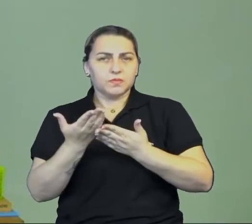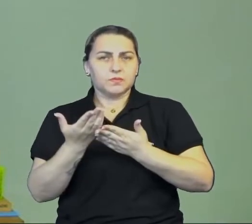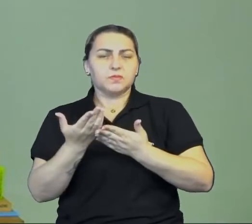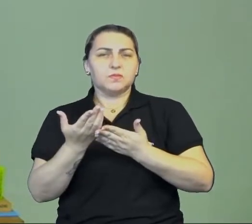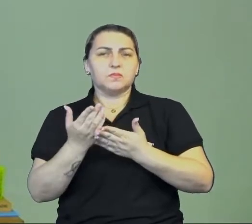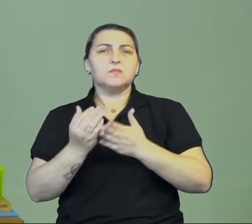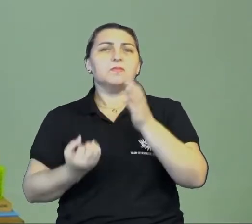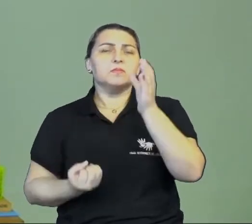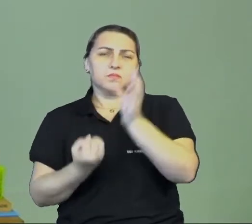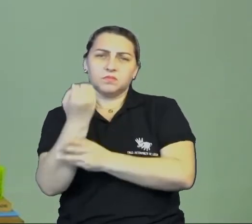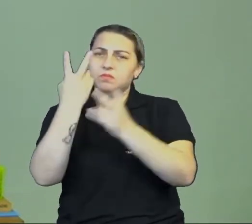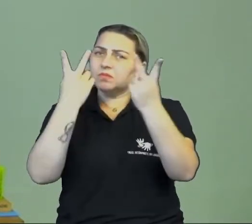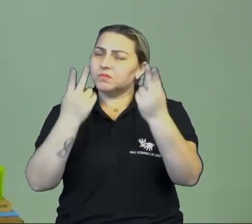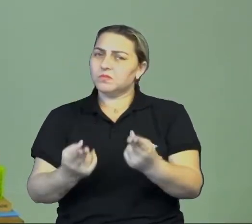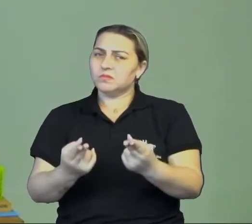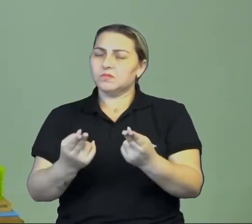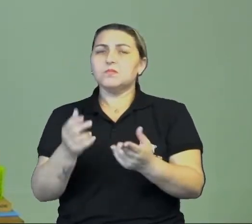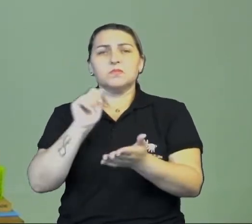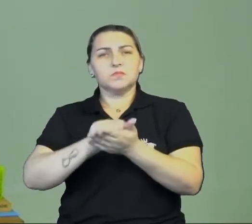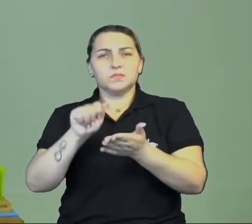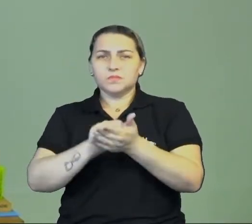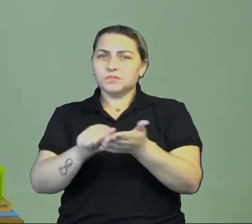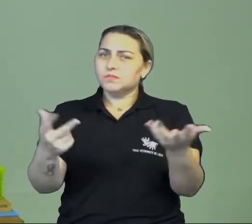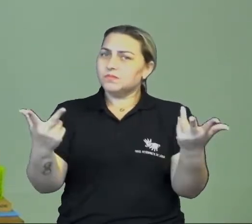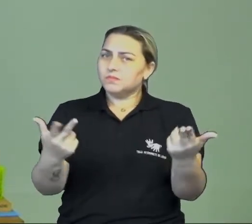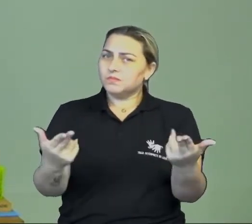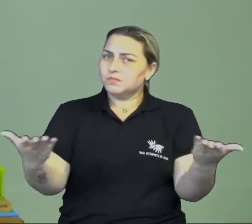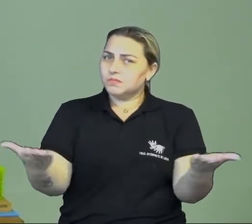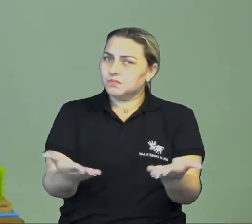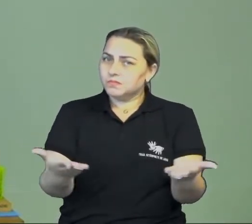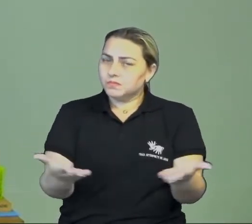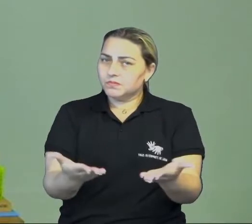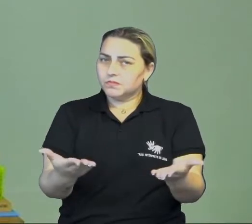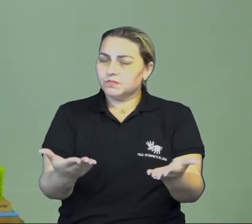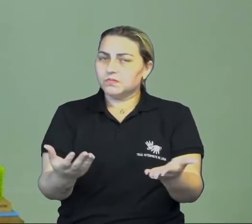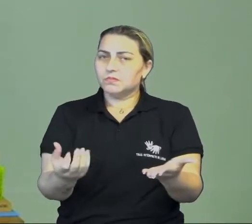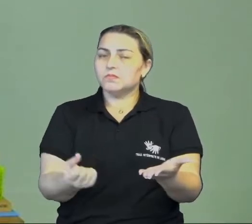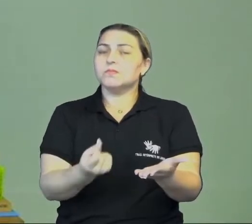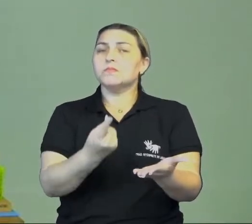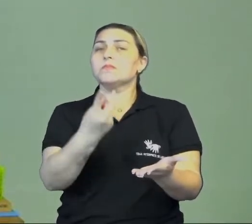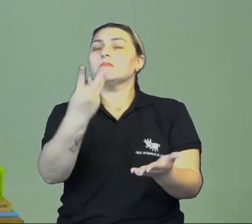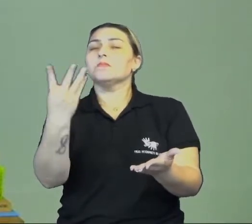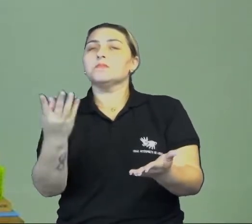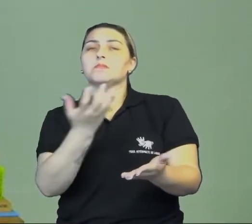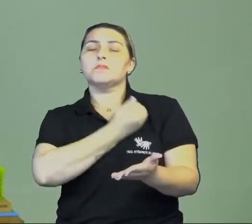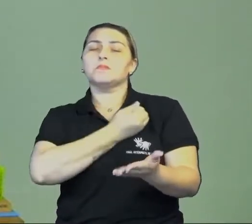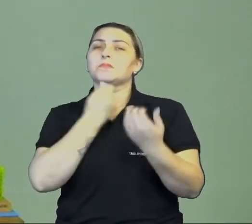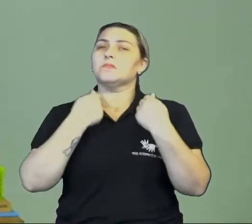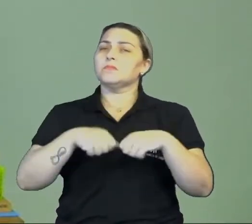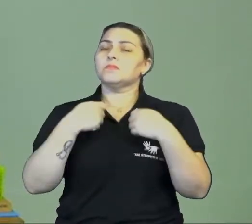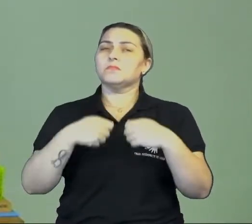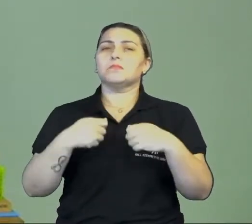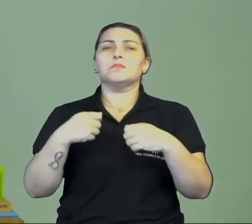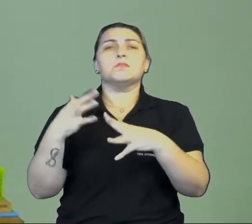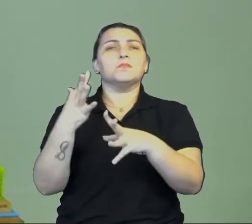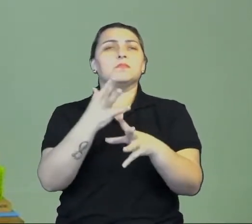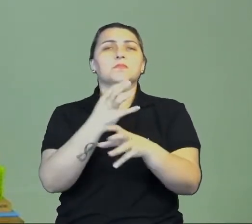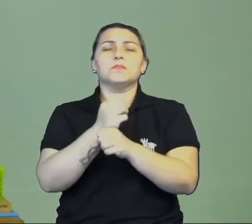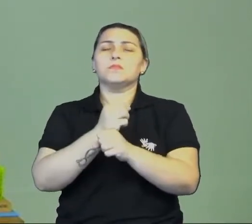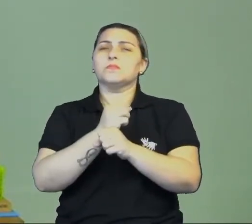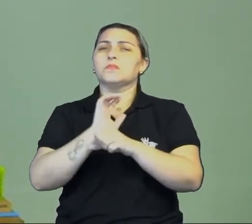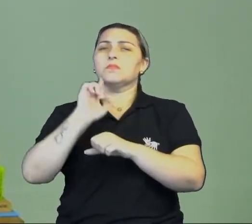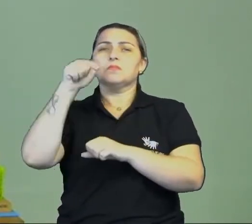surgiram, eles eram da mesma forma que nós escrevemos hoje? E de quantos números nós precisamos para formar todos os